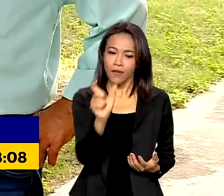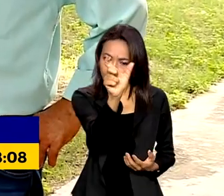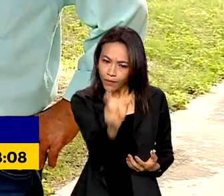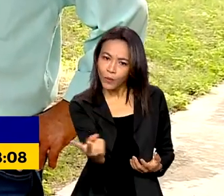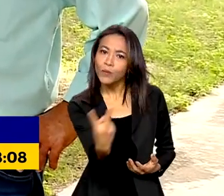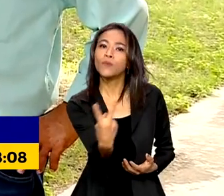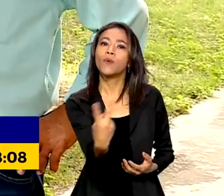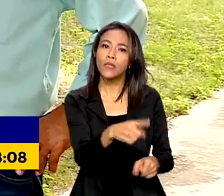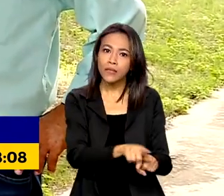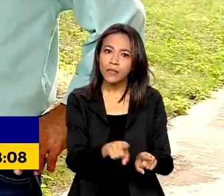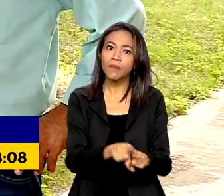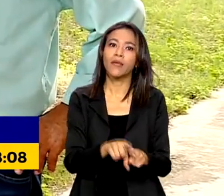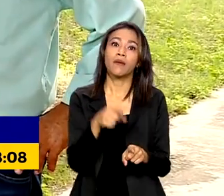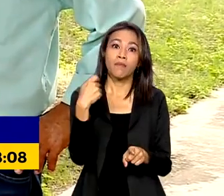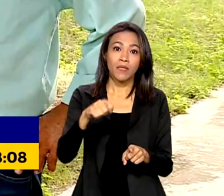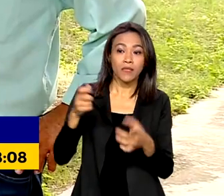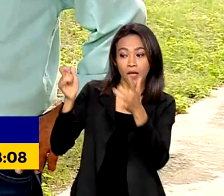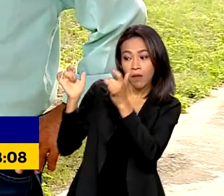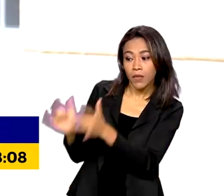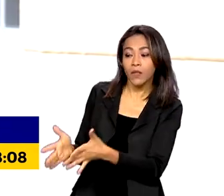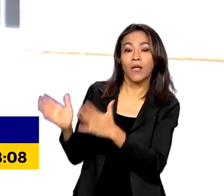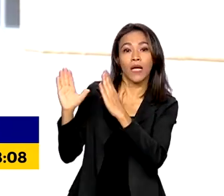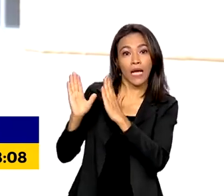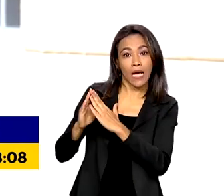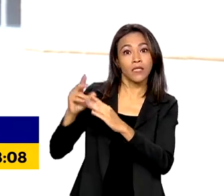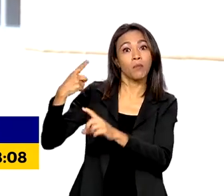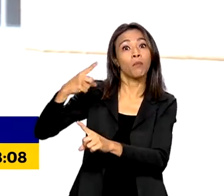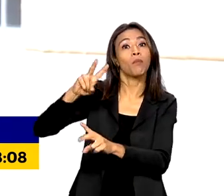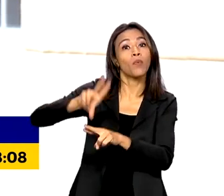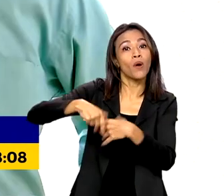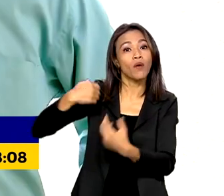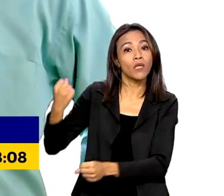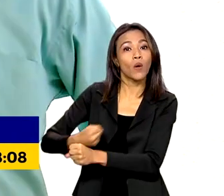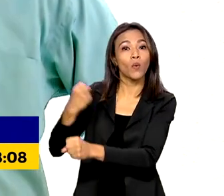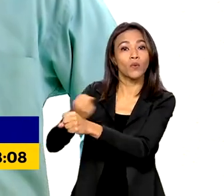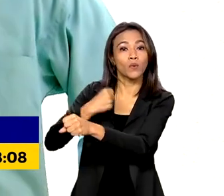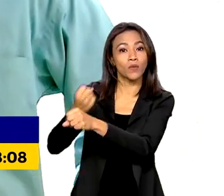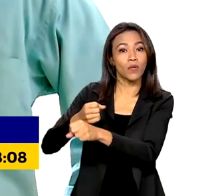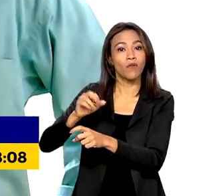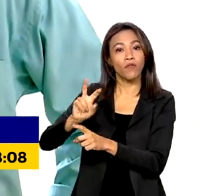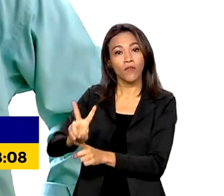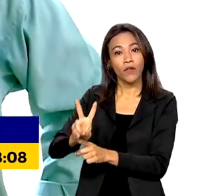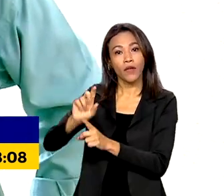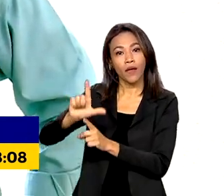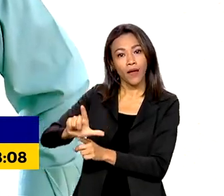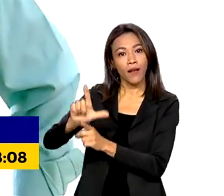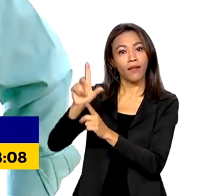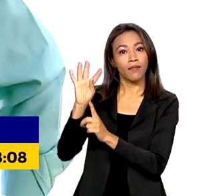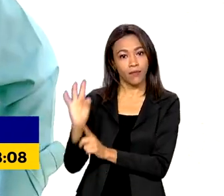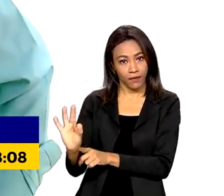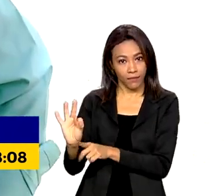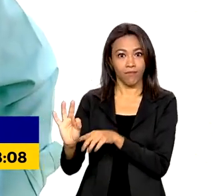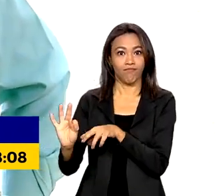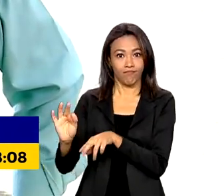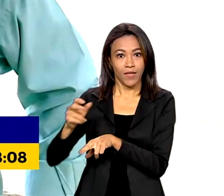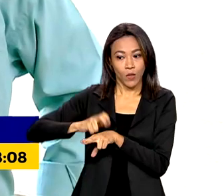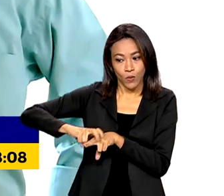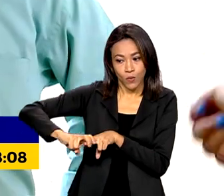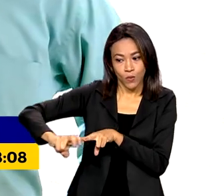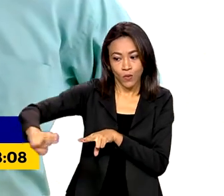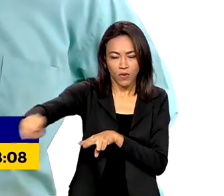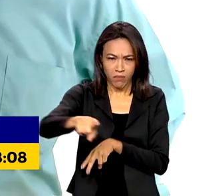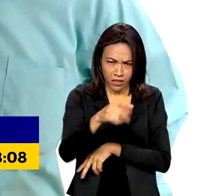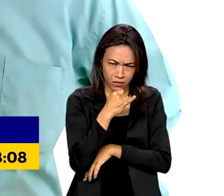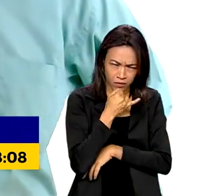também terão que deixar a casa onde moram por conta das obras do VLT, o veículo leve sobre trilhos. Mas não estão